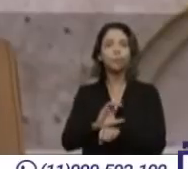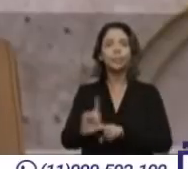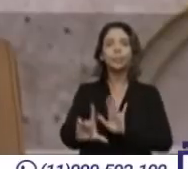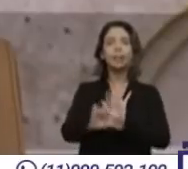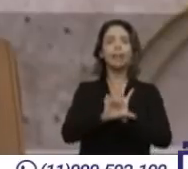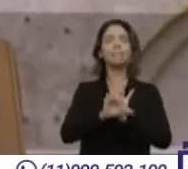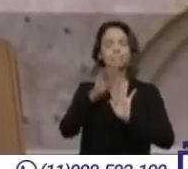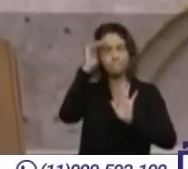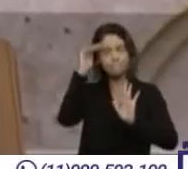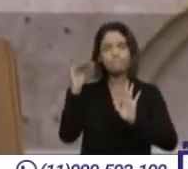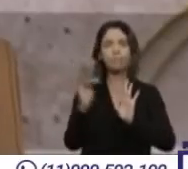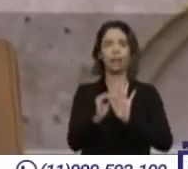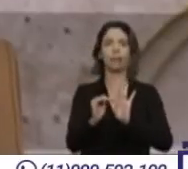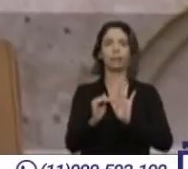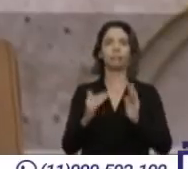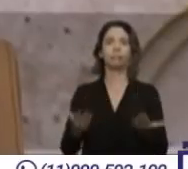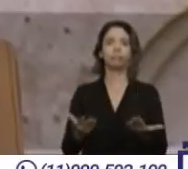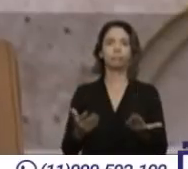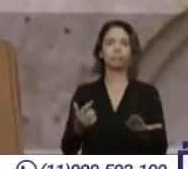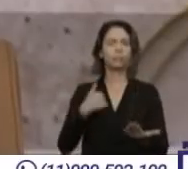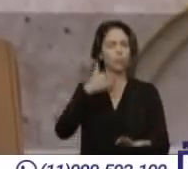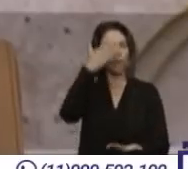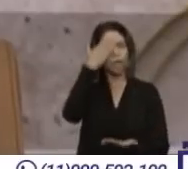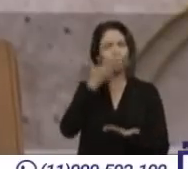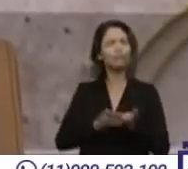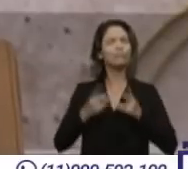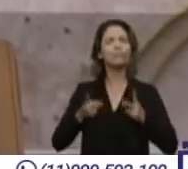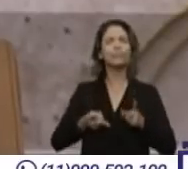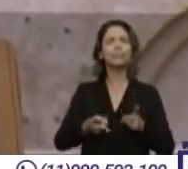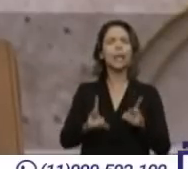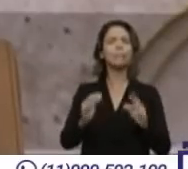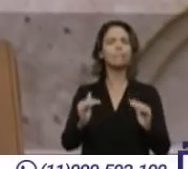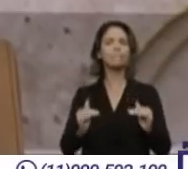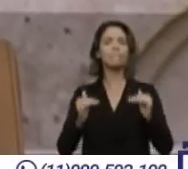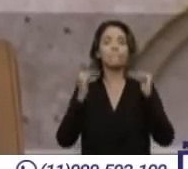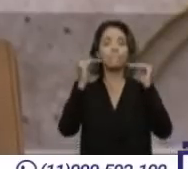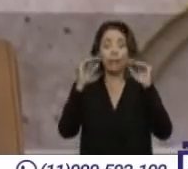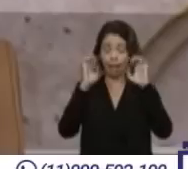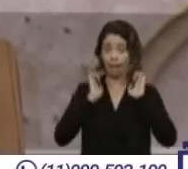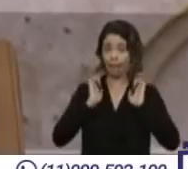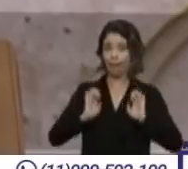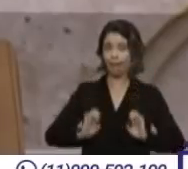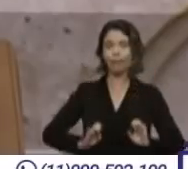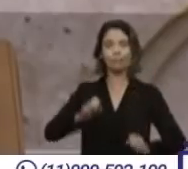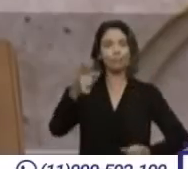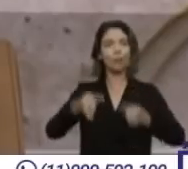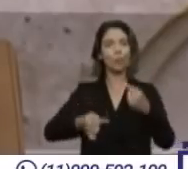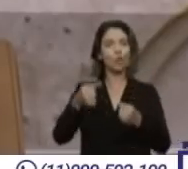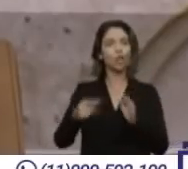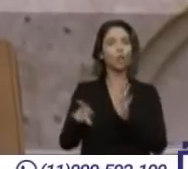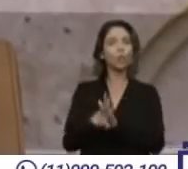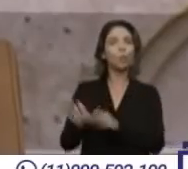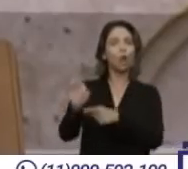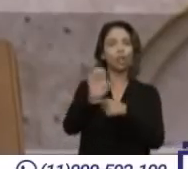da República, de crença inabalável na superioridade ética e política do